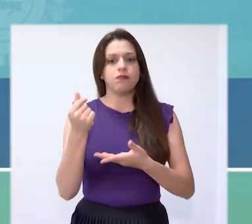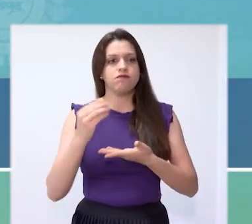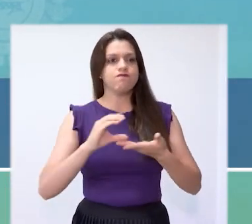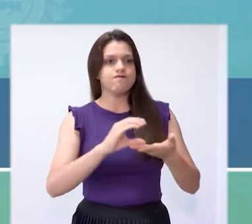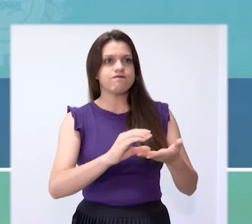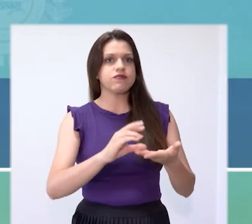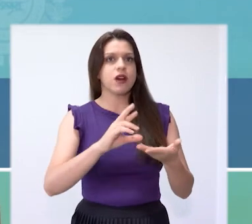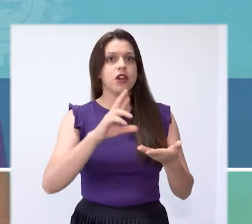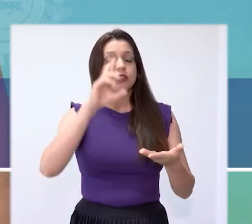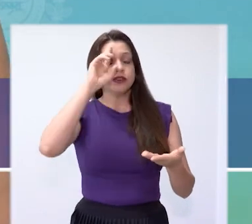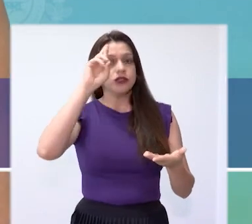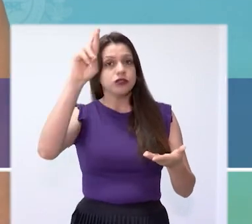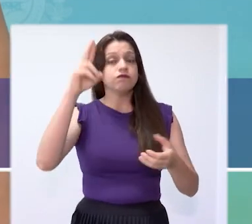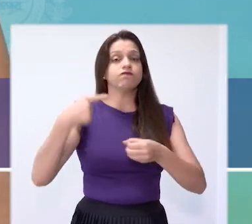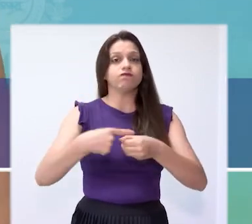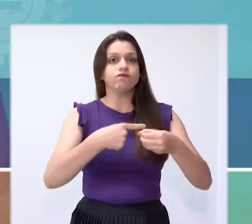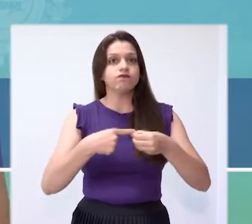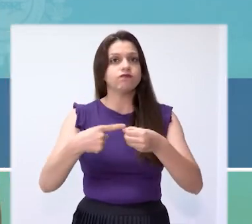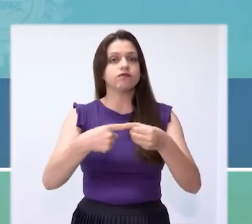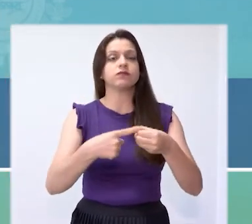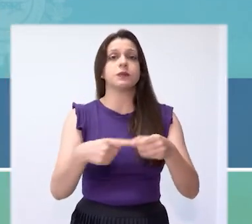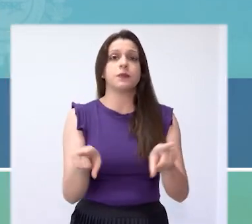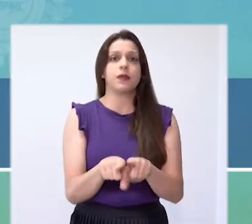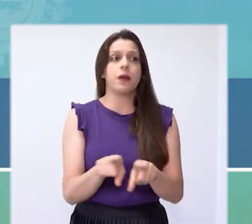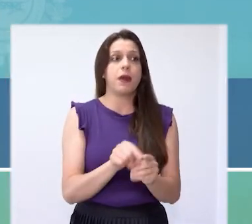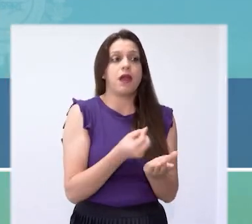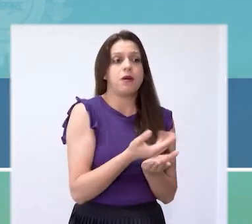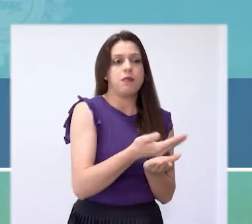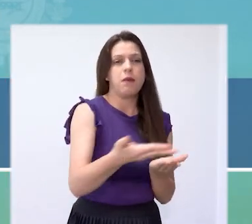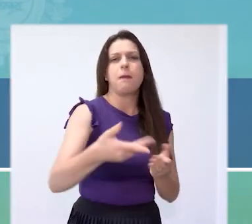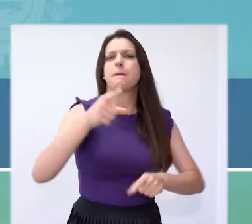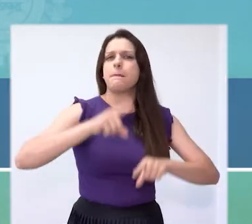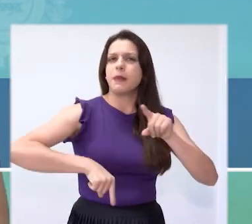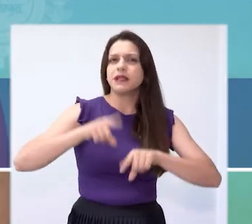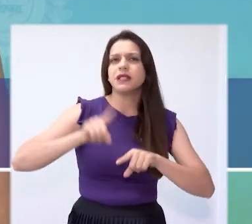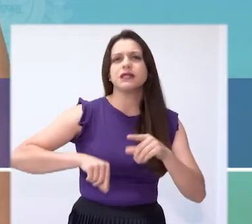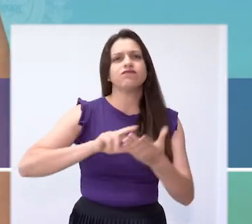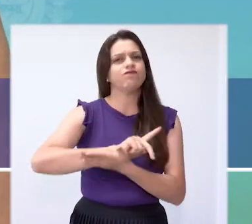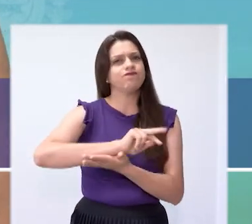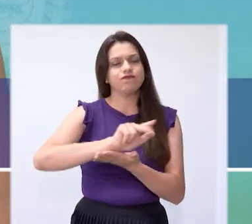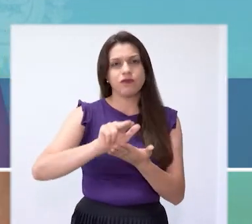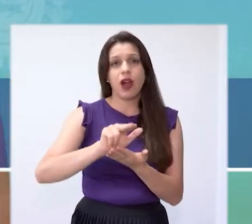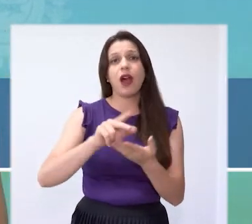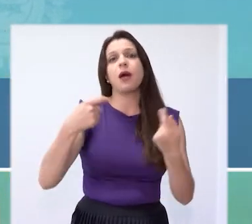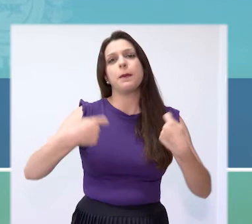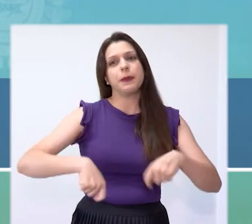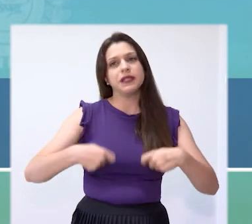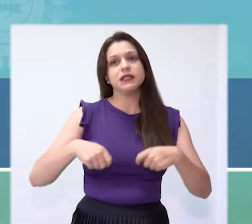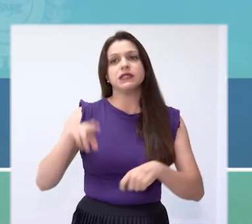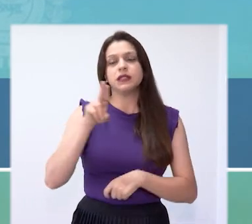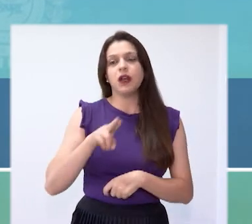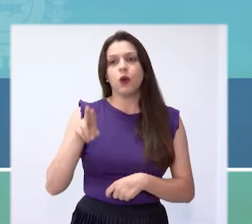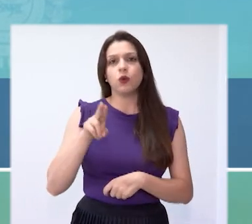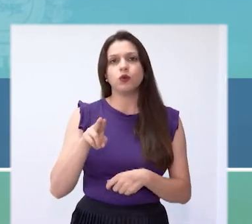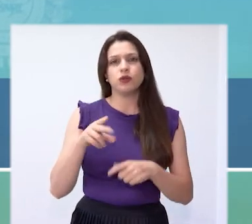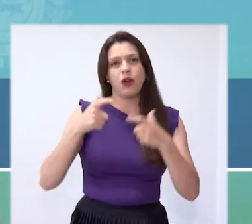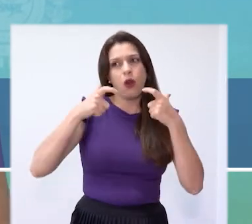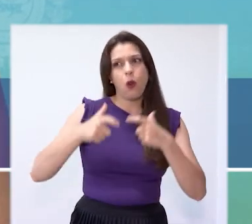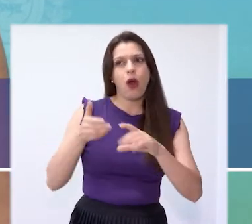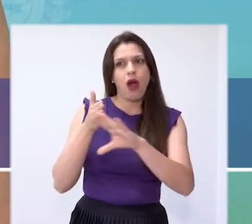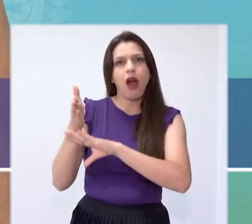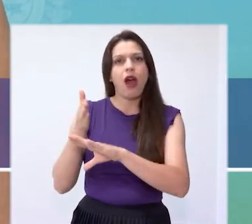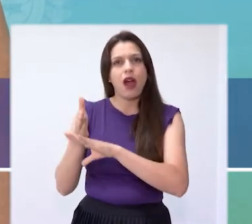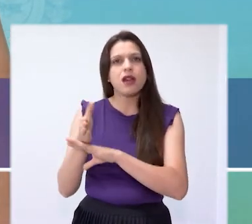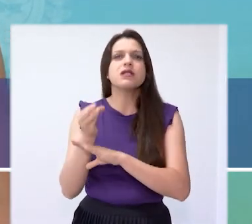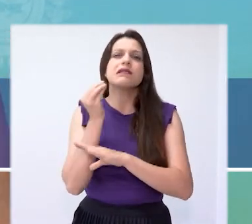apoio para os municípios, para os gestores municipais, continuamos com a distribuição dos equipamentos, dos insumos